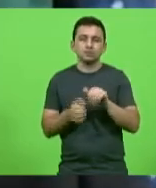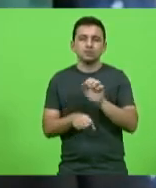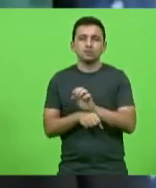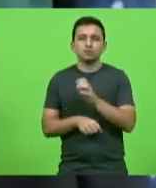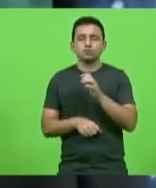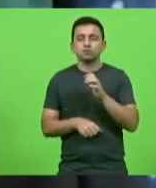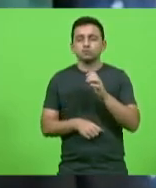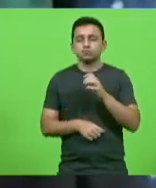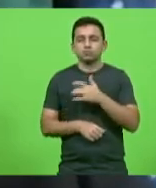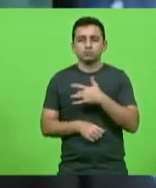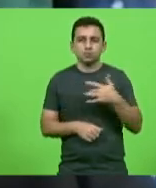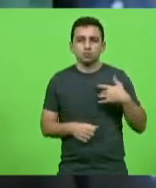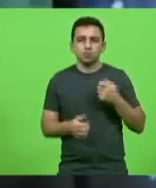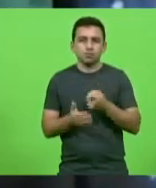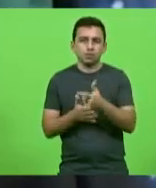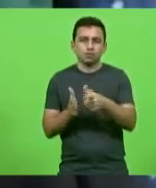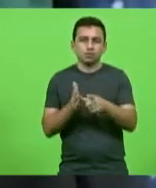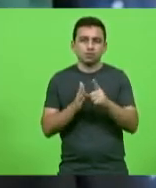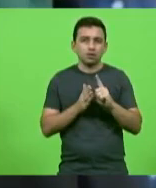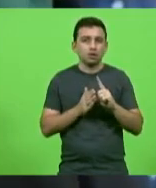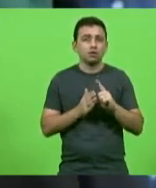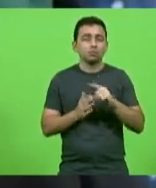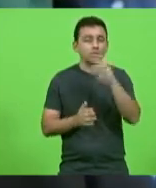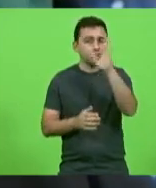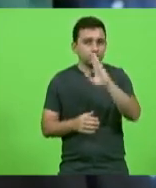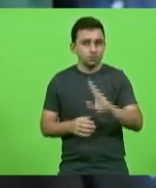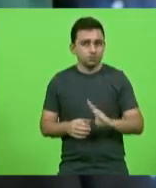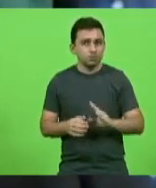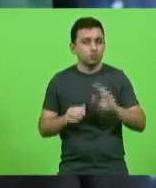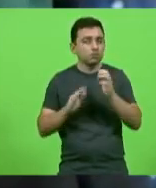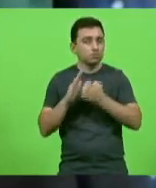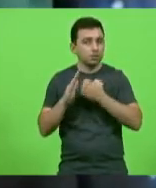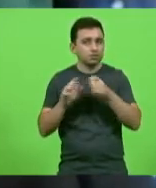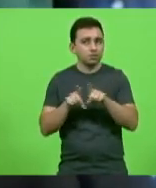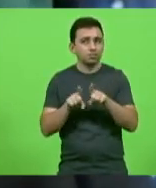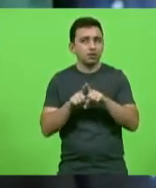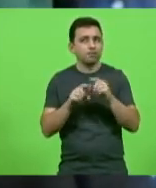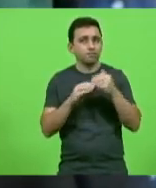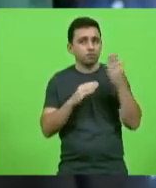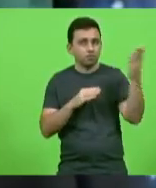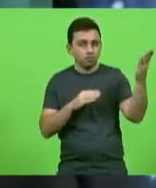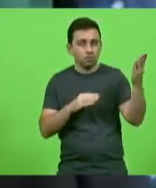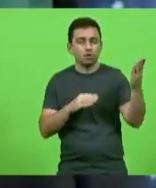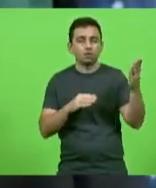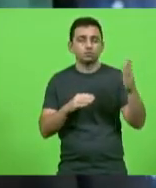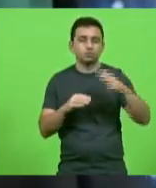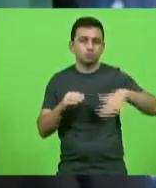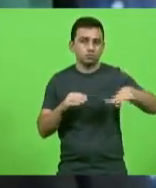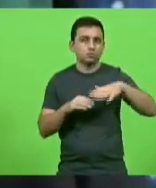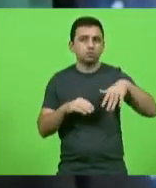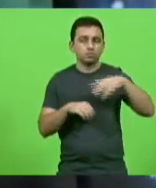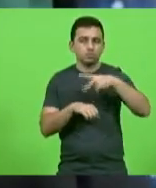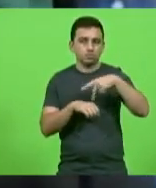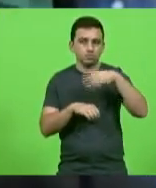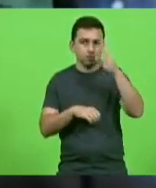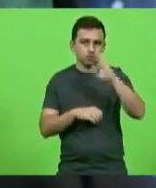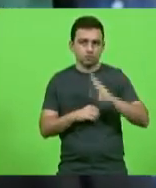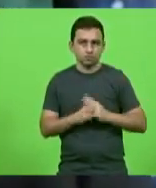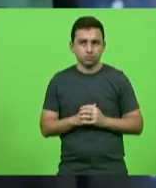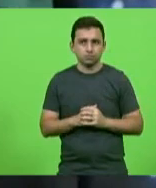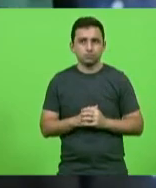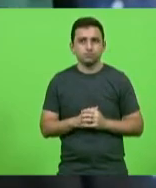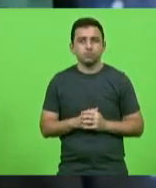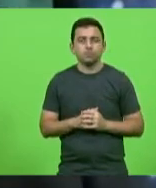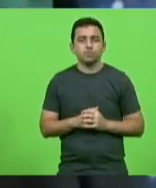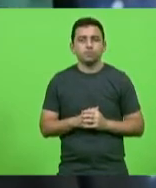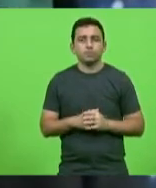antecipado para empresas nacionais e internacionais em decorrência da necessidade de aquisição de dica de equipamentos de proteção